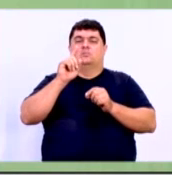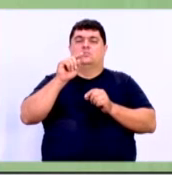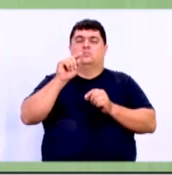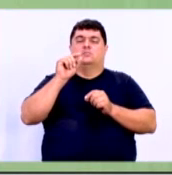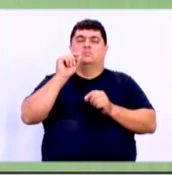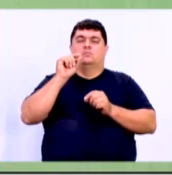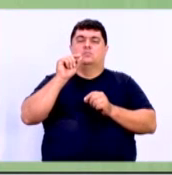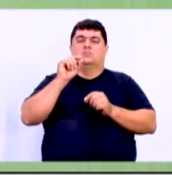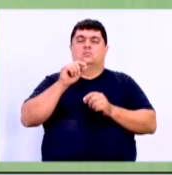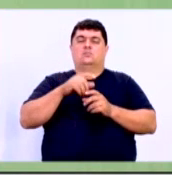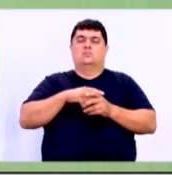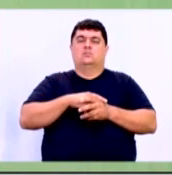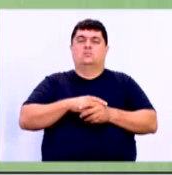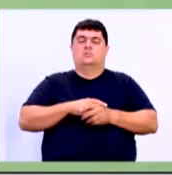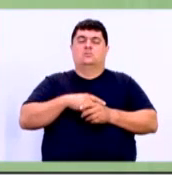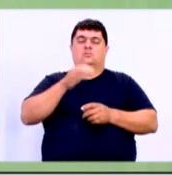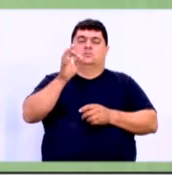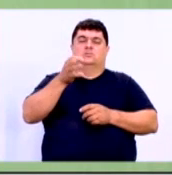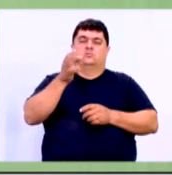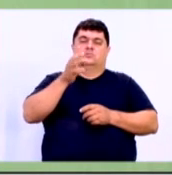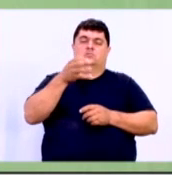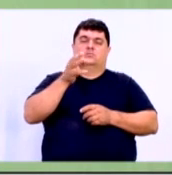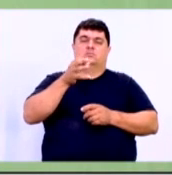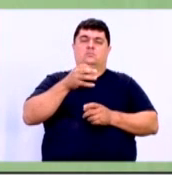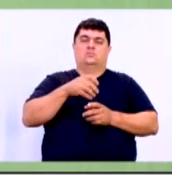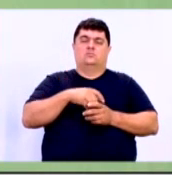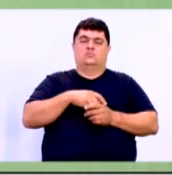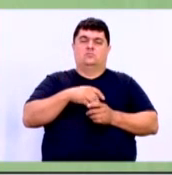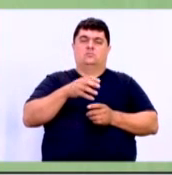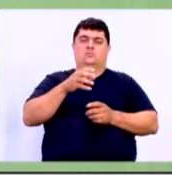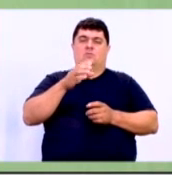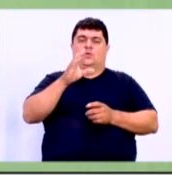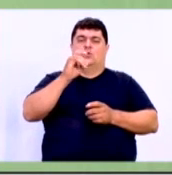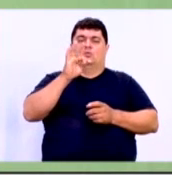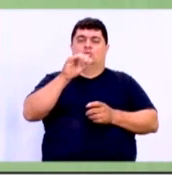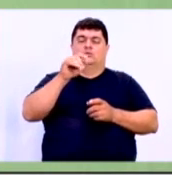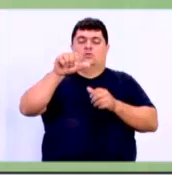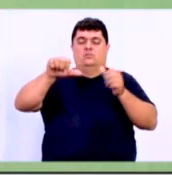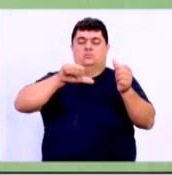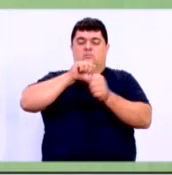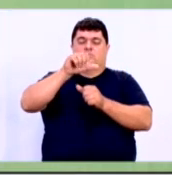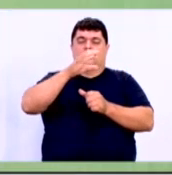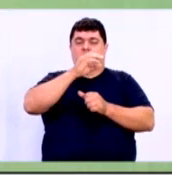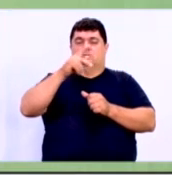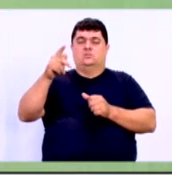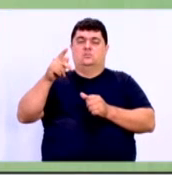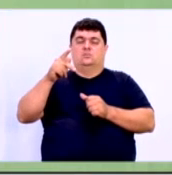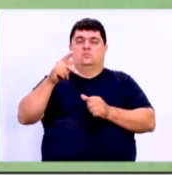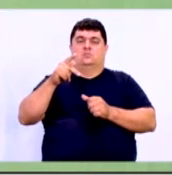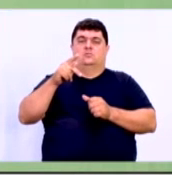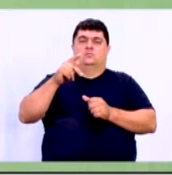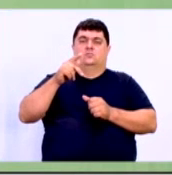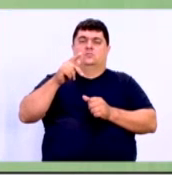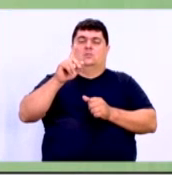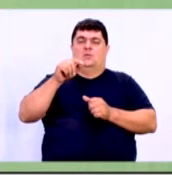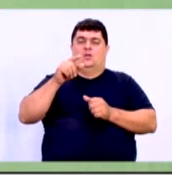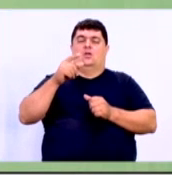quê? Isso aí, gente. Ó, custeio variável. Então o CPP é